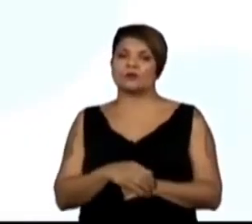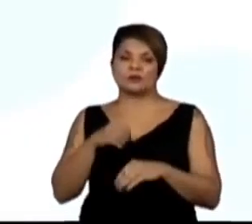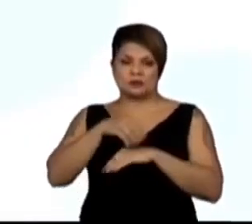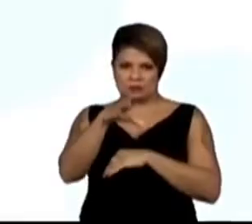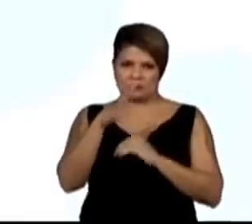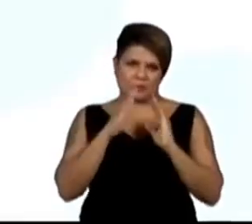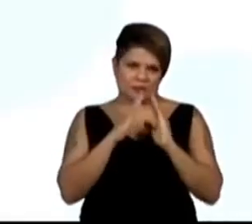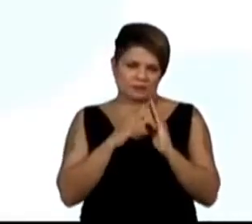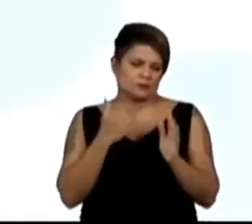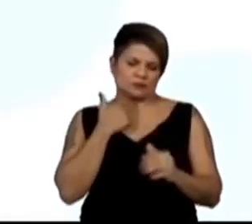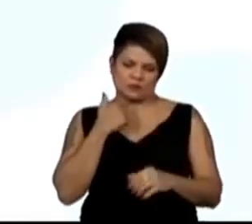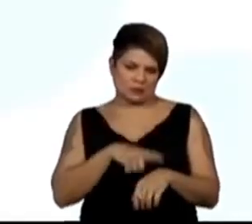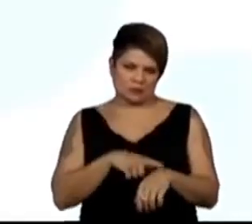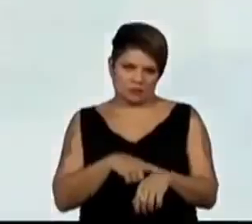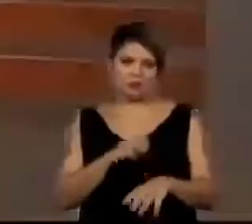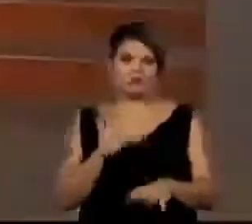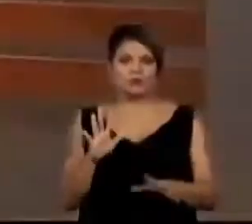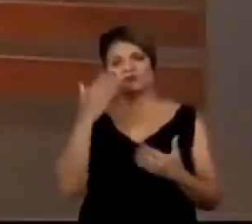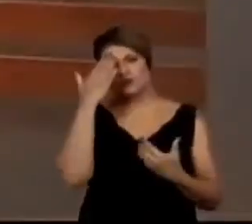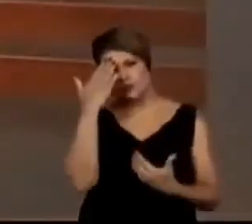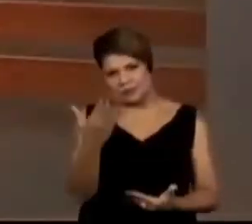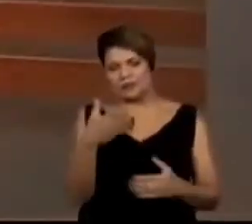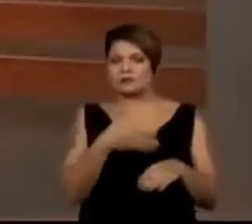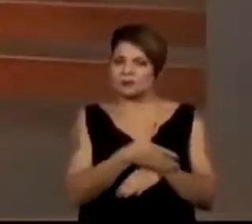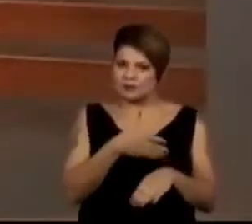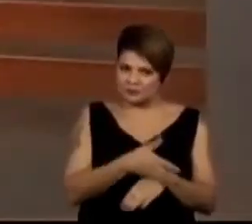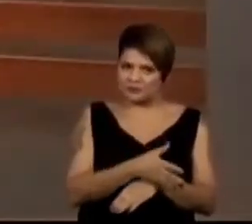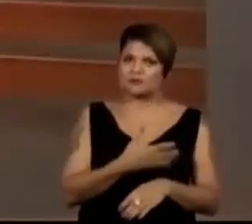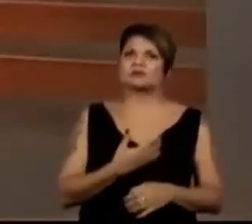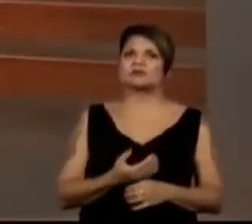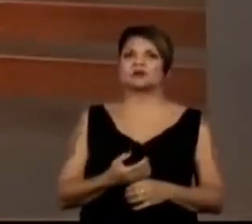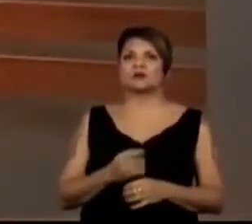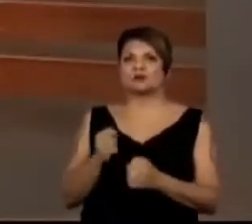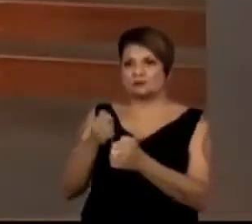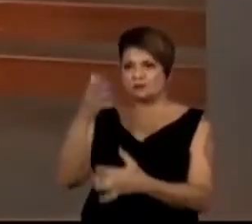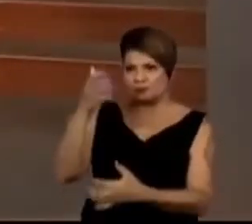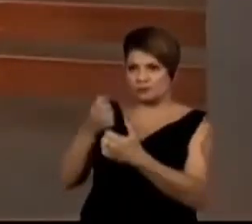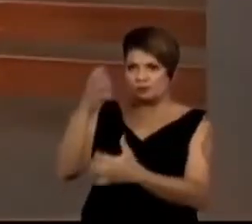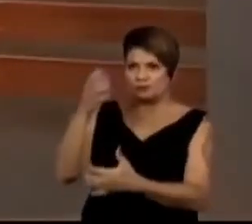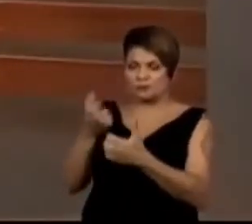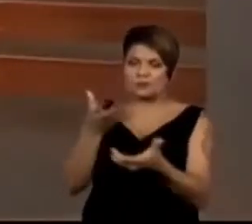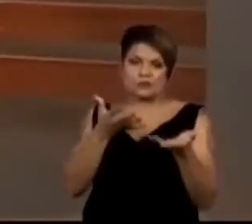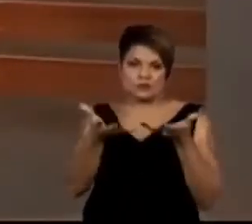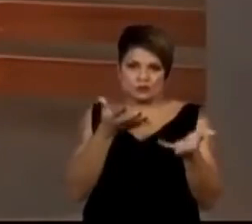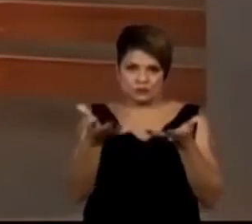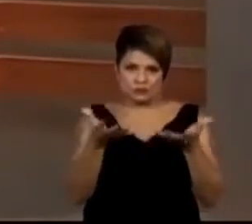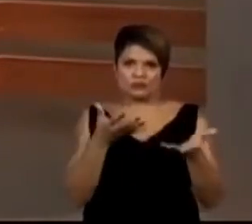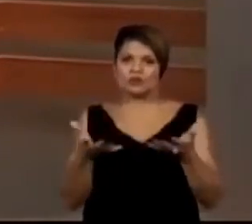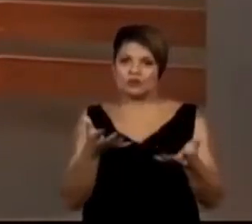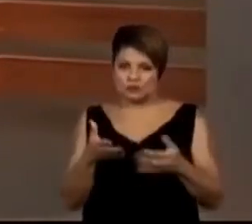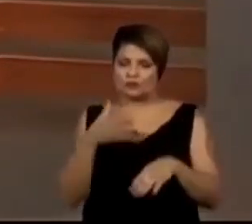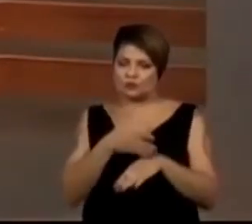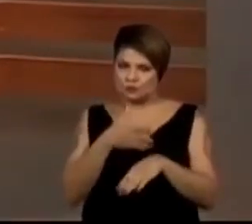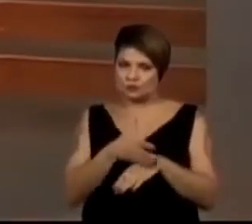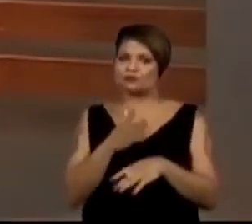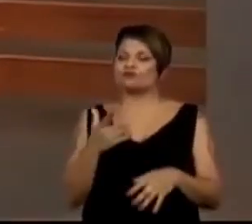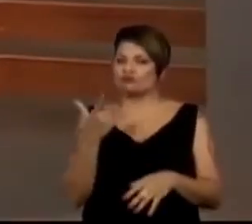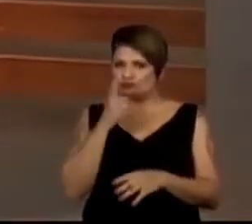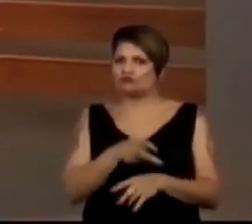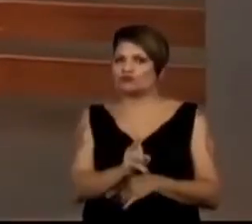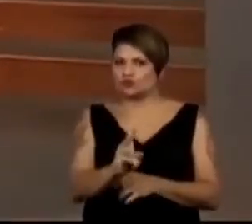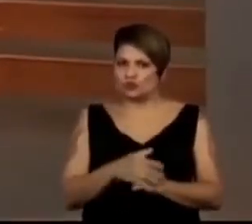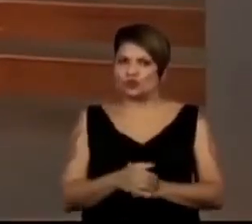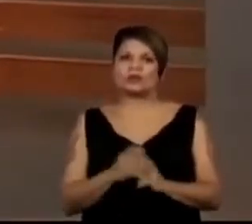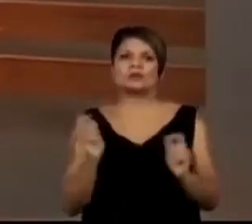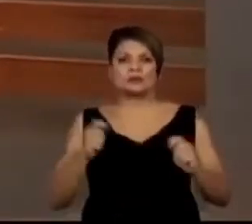vai dar tempo. Mas obrigada pela participação. No final, gostei muito de ver eles interagindo muito mais na aula. Continue assim. Isso faz a